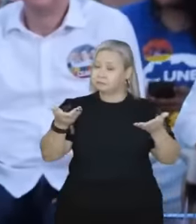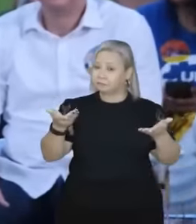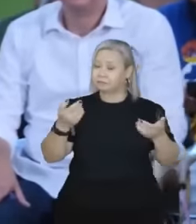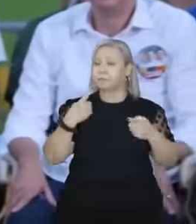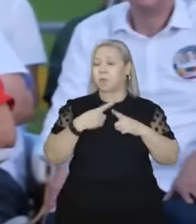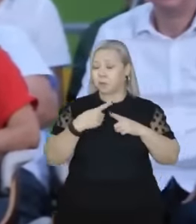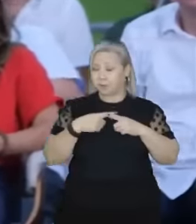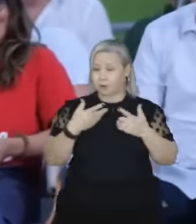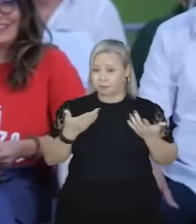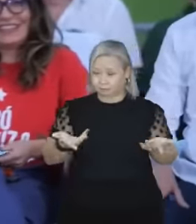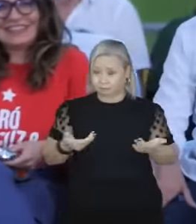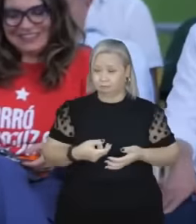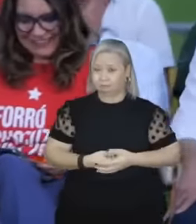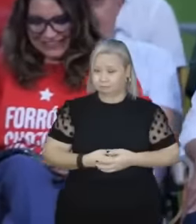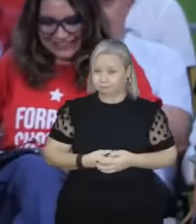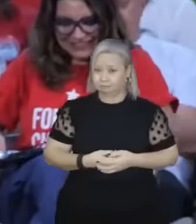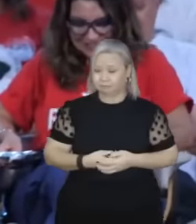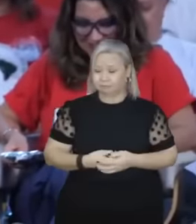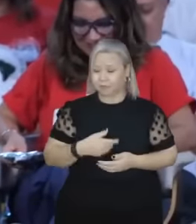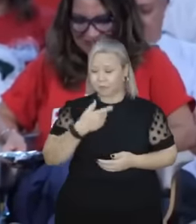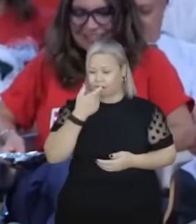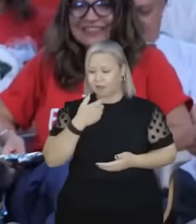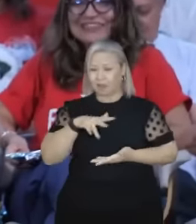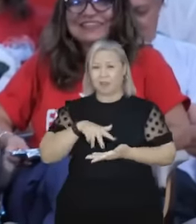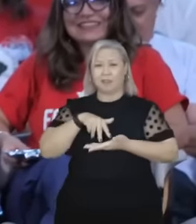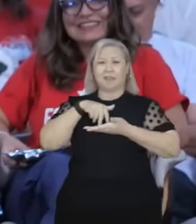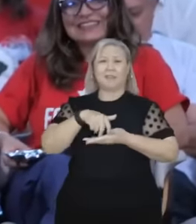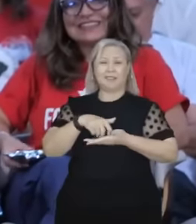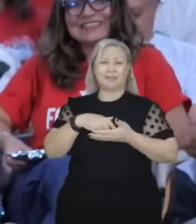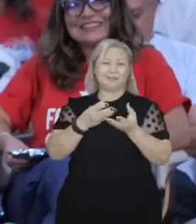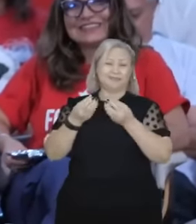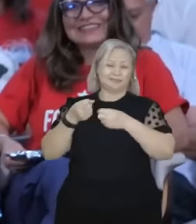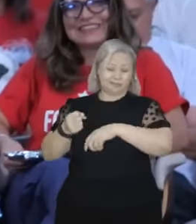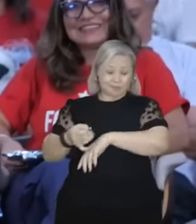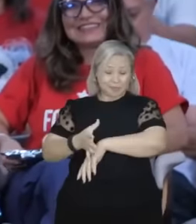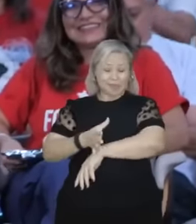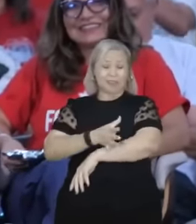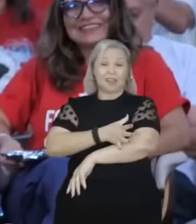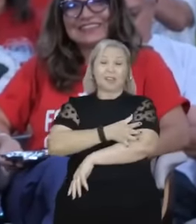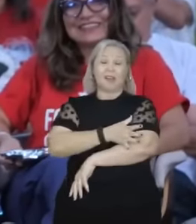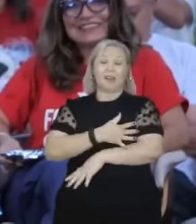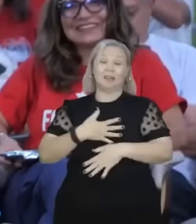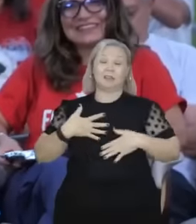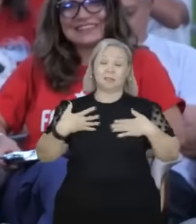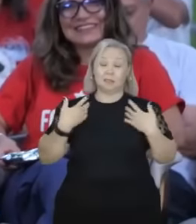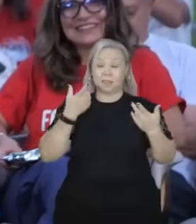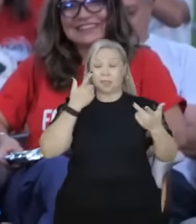eu estou ficando muito emocionado. Eu já chorei quando o Camilo falou.